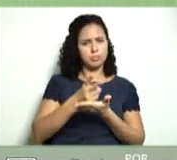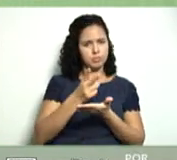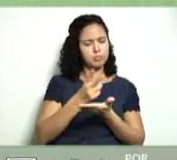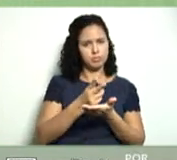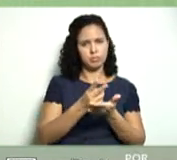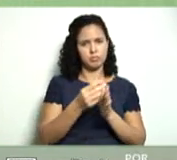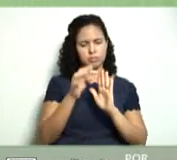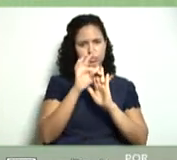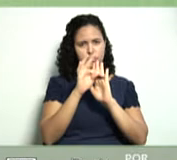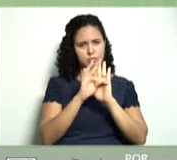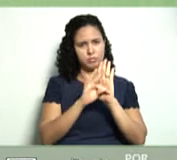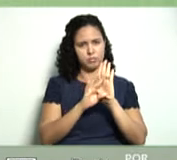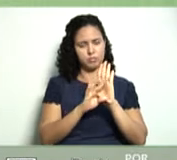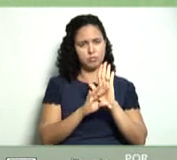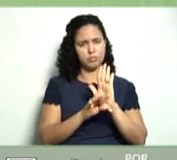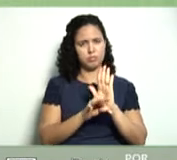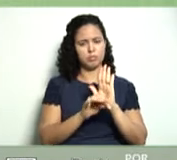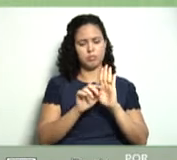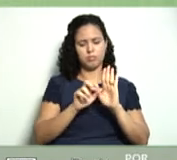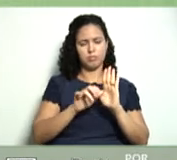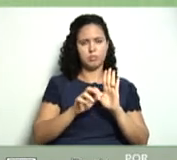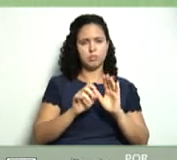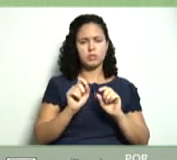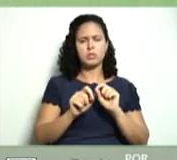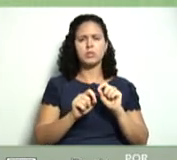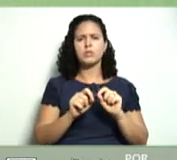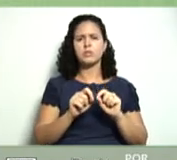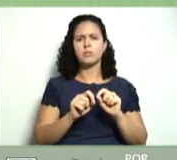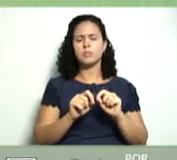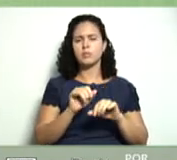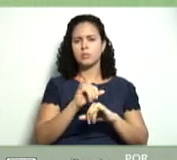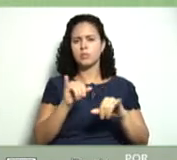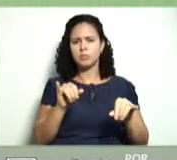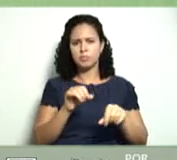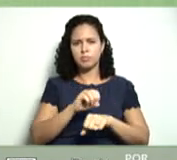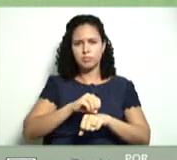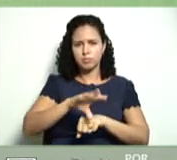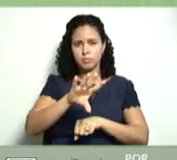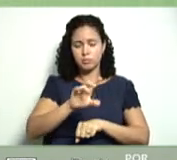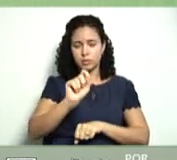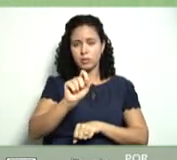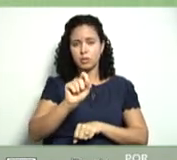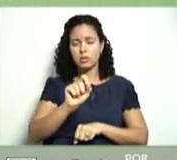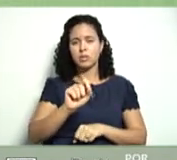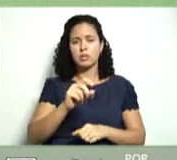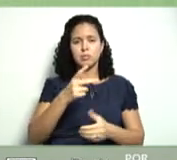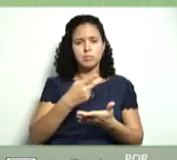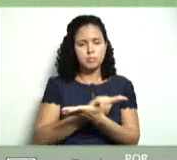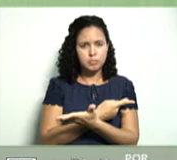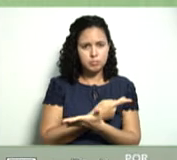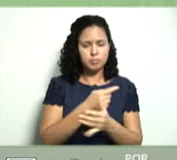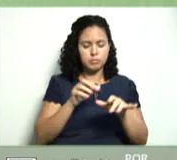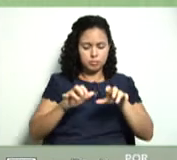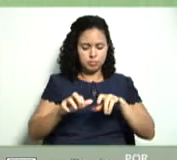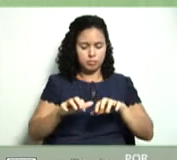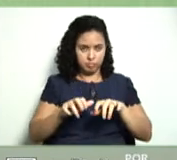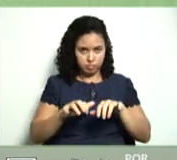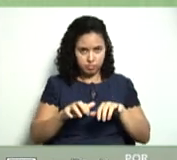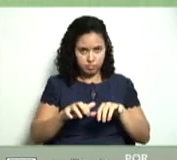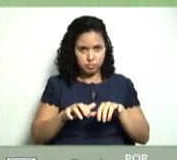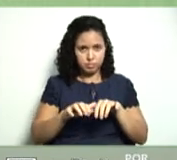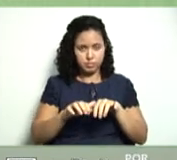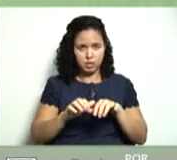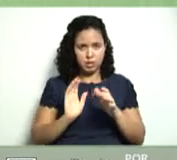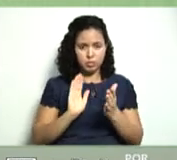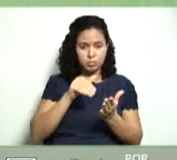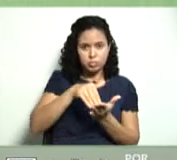declaração certo o que eu quero passar para vocês o seguinte o que quando você estiver digitando e